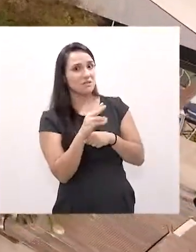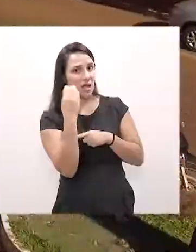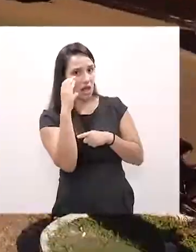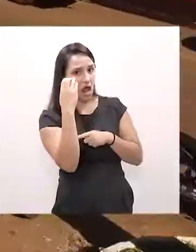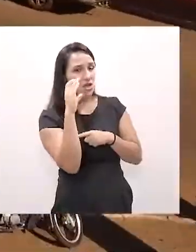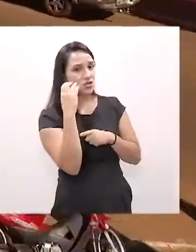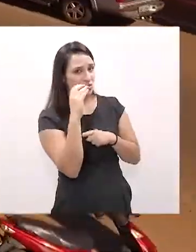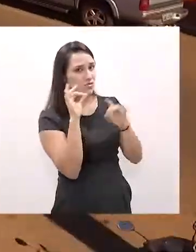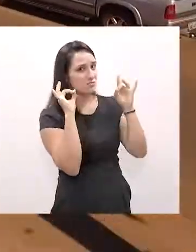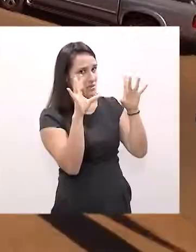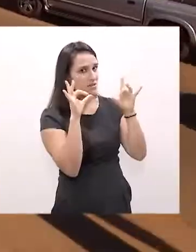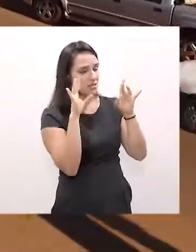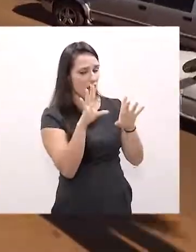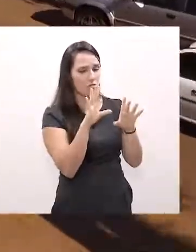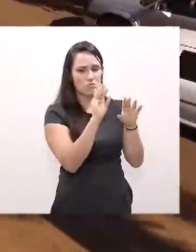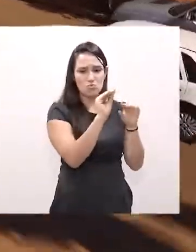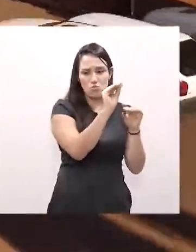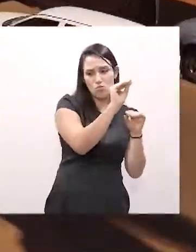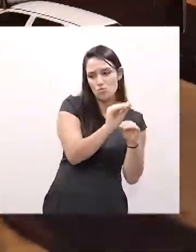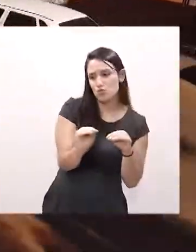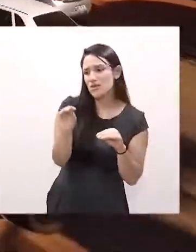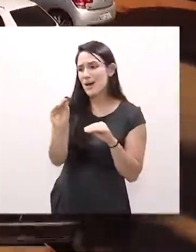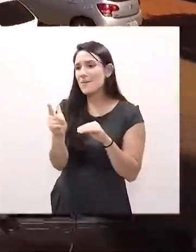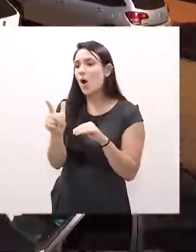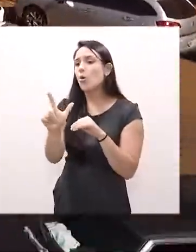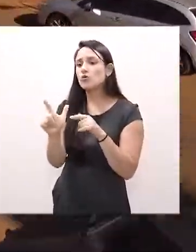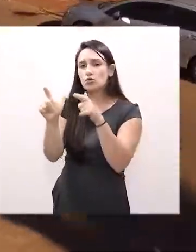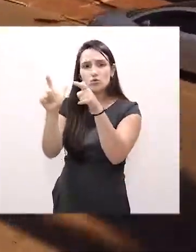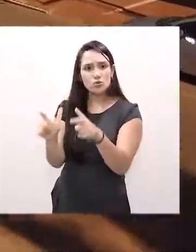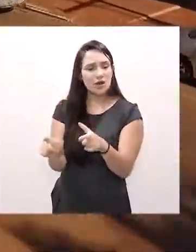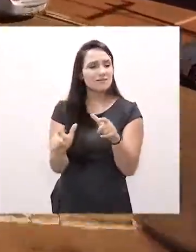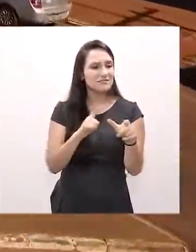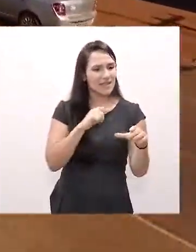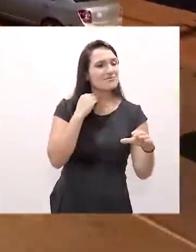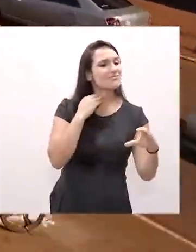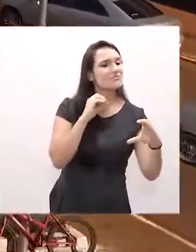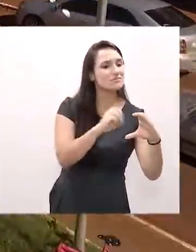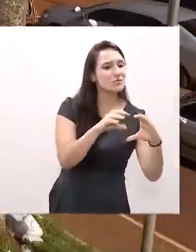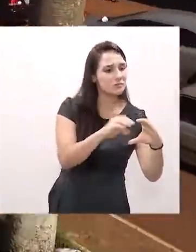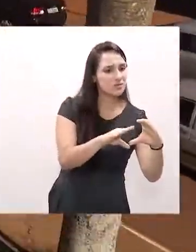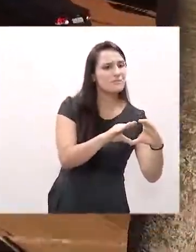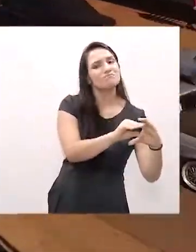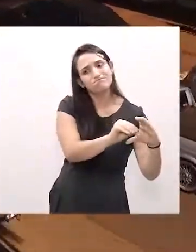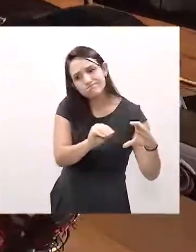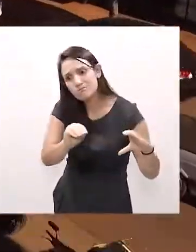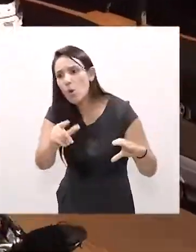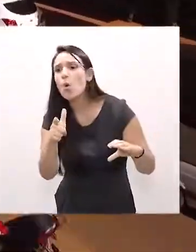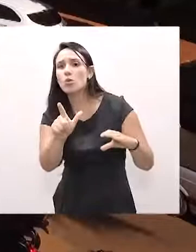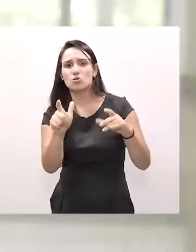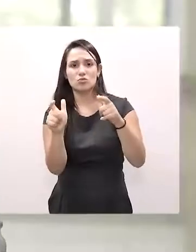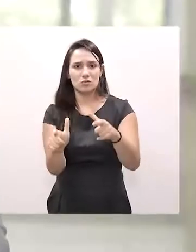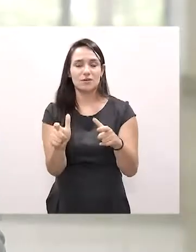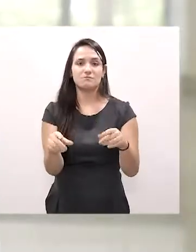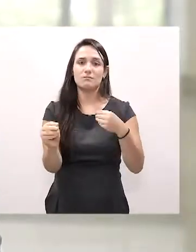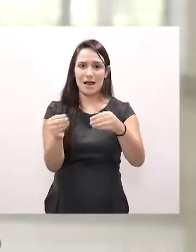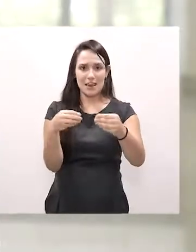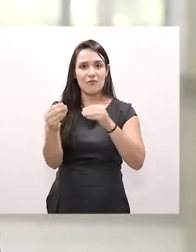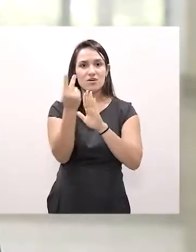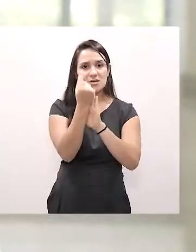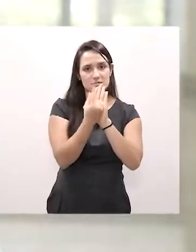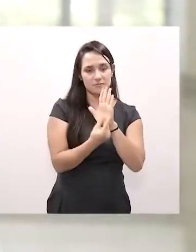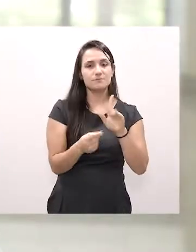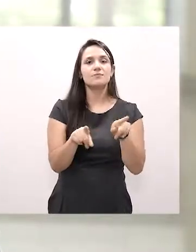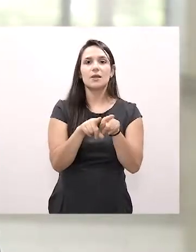extraordinário, remanejamento, transferência e utilização da reserva de contingência. Também